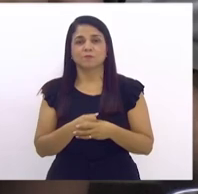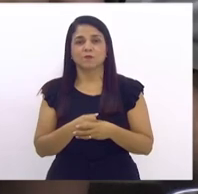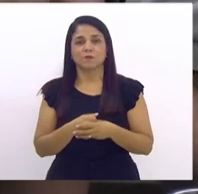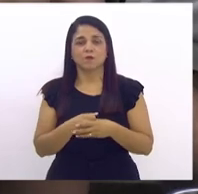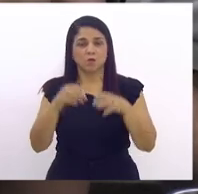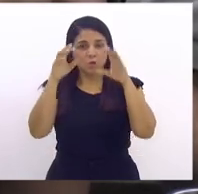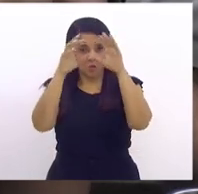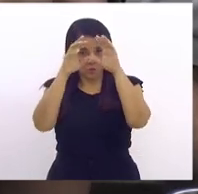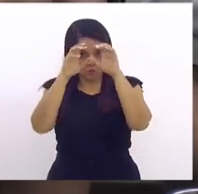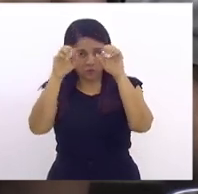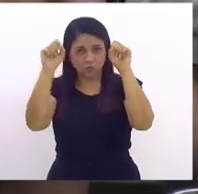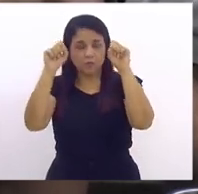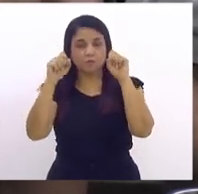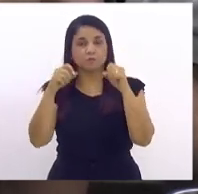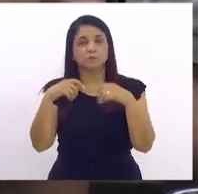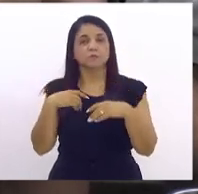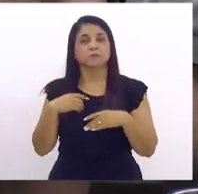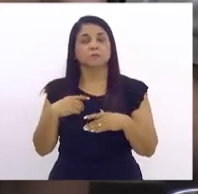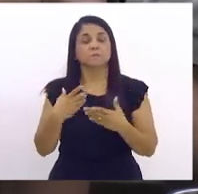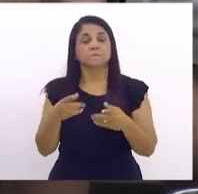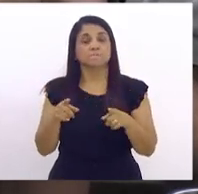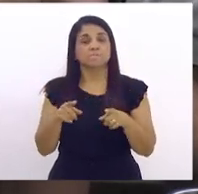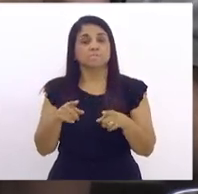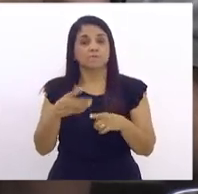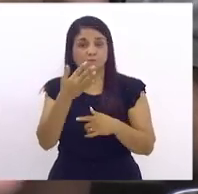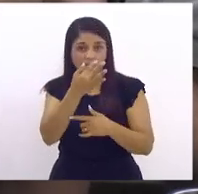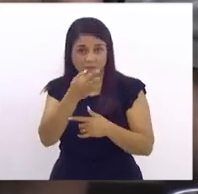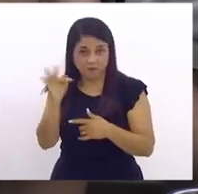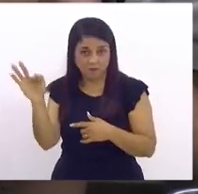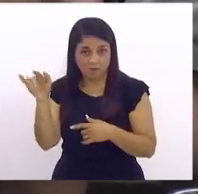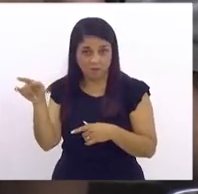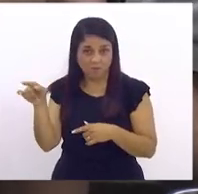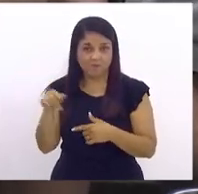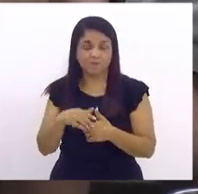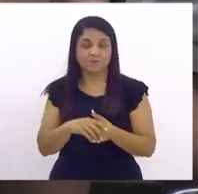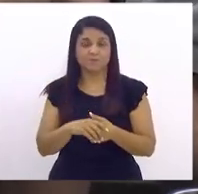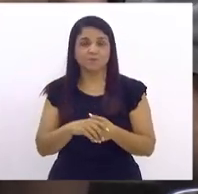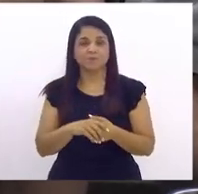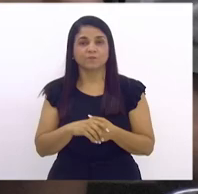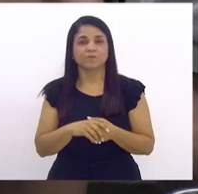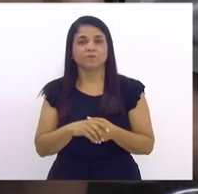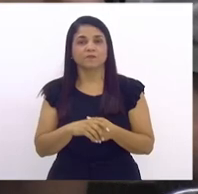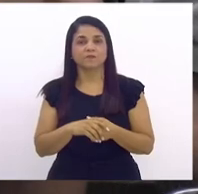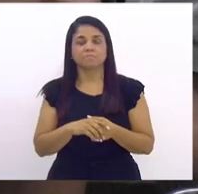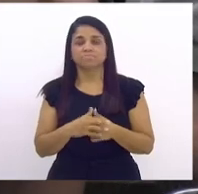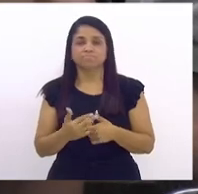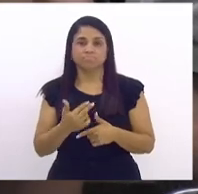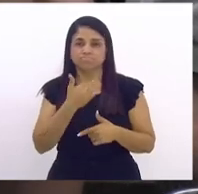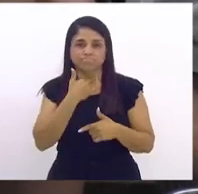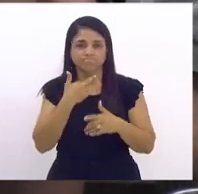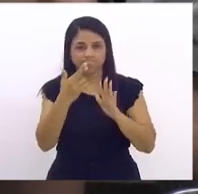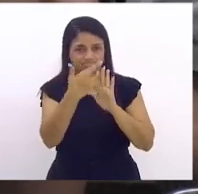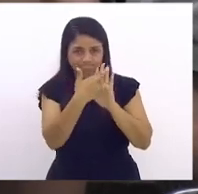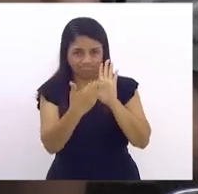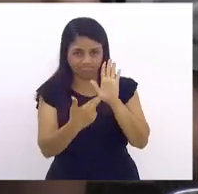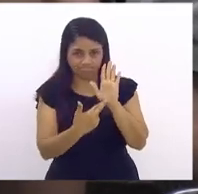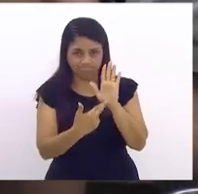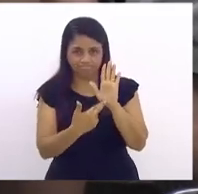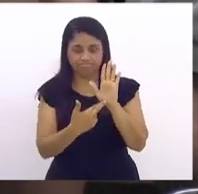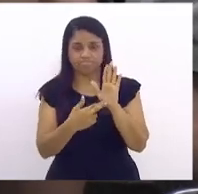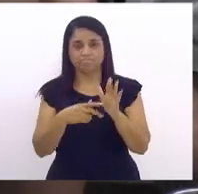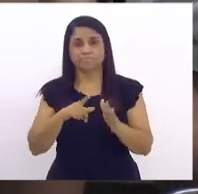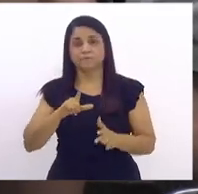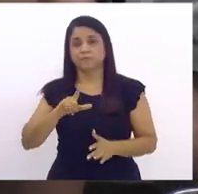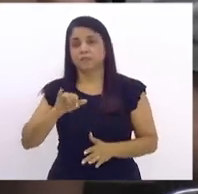Supremo Tribunal Federal, não poder editar medidas liminares